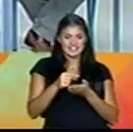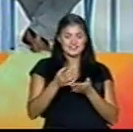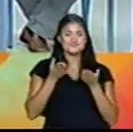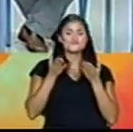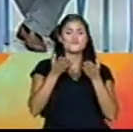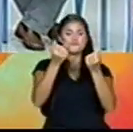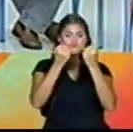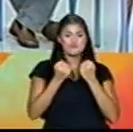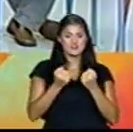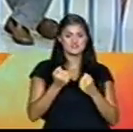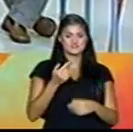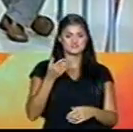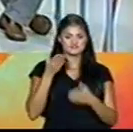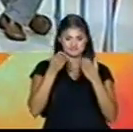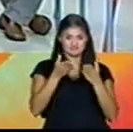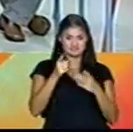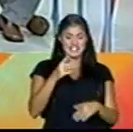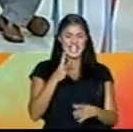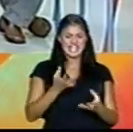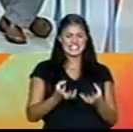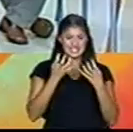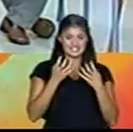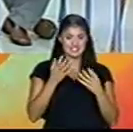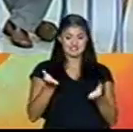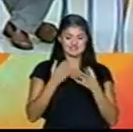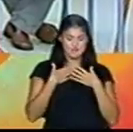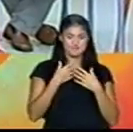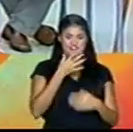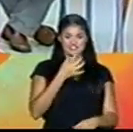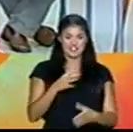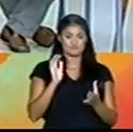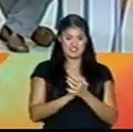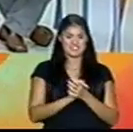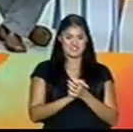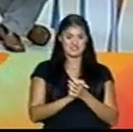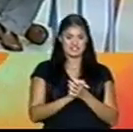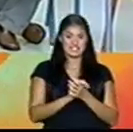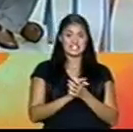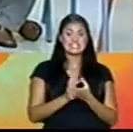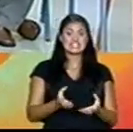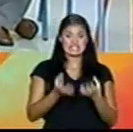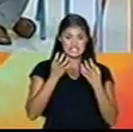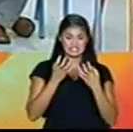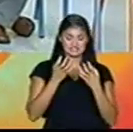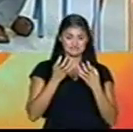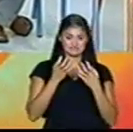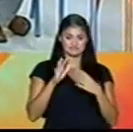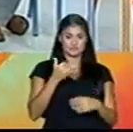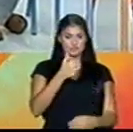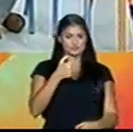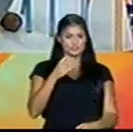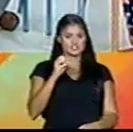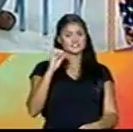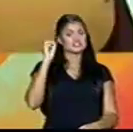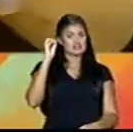eu. Quentinho, que o meu homem deu no Natal. Acredito. Um forninho muito quentinho, atinge assim os 250